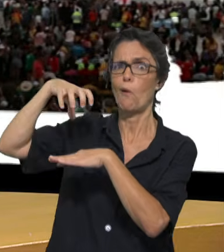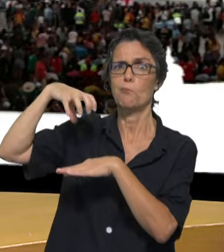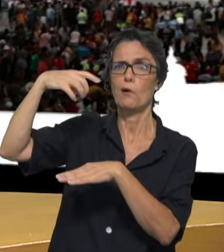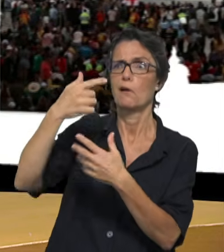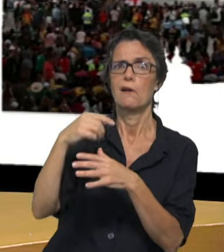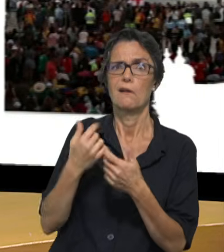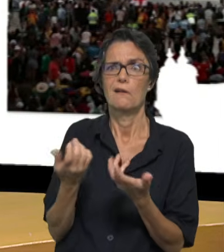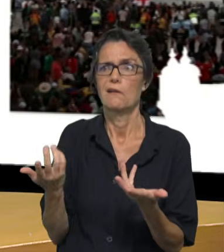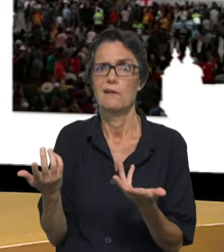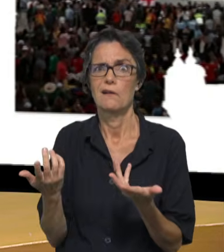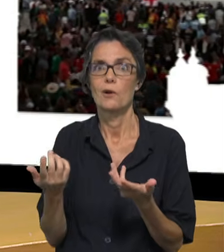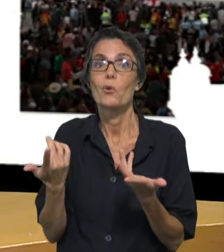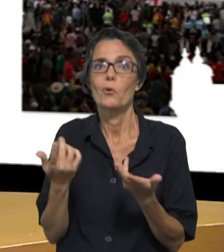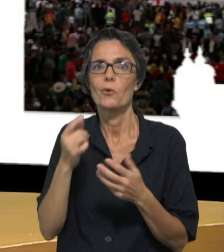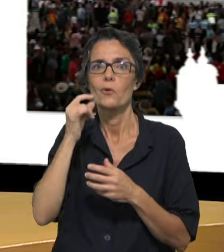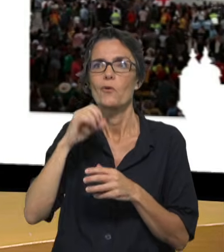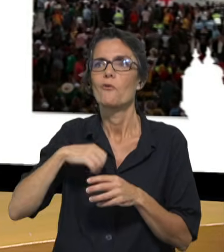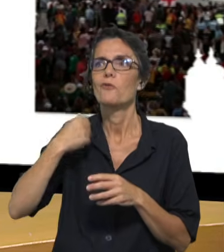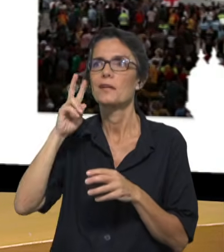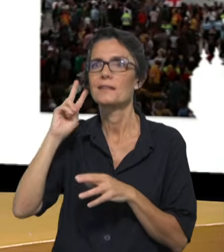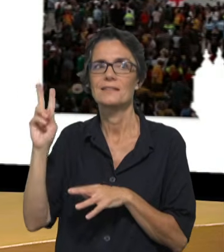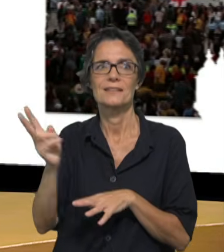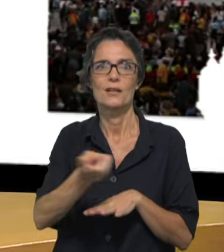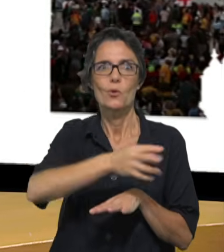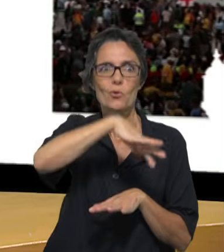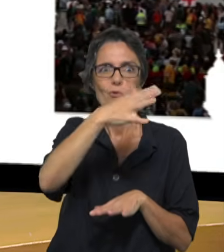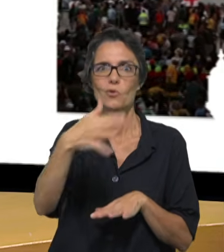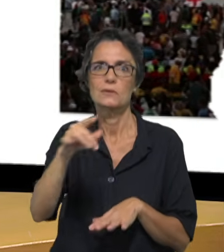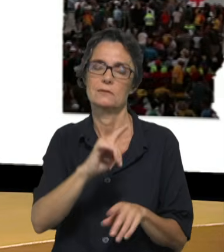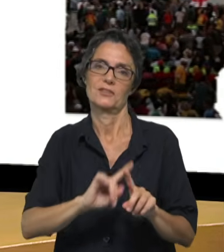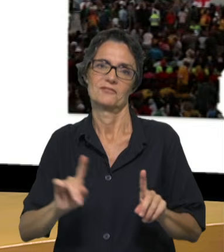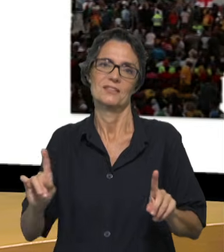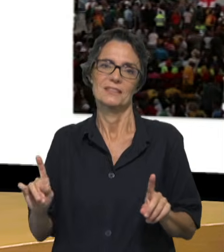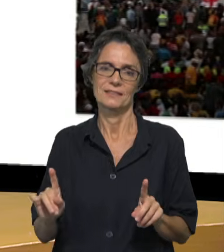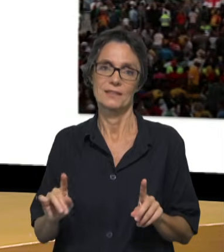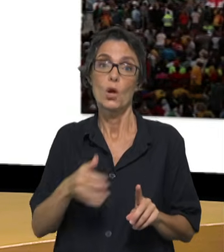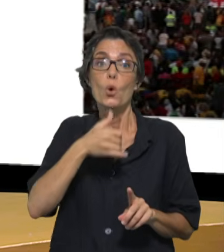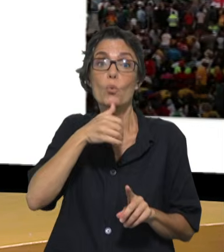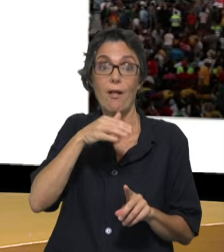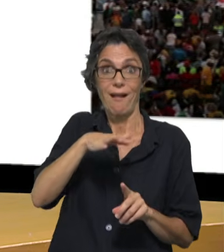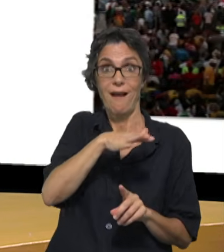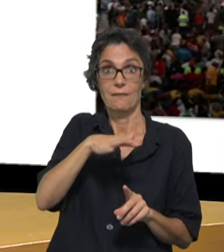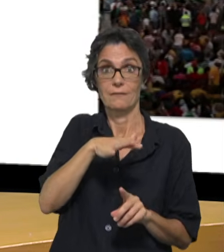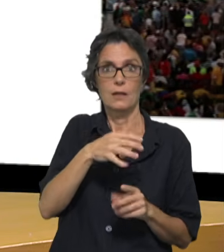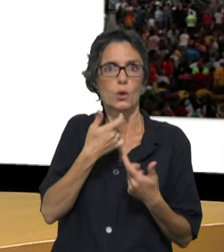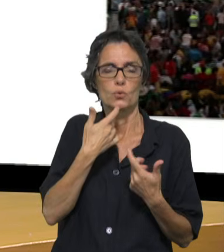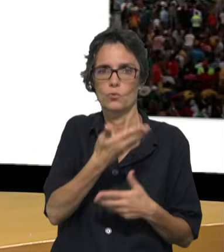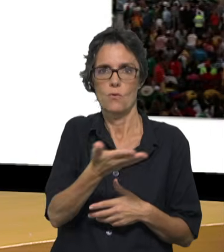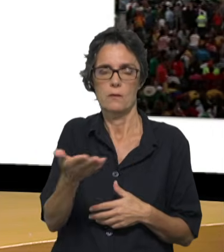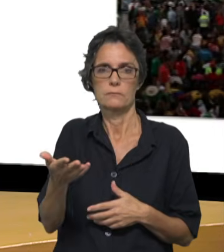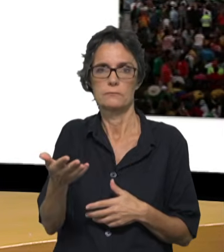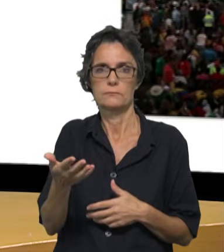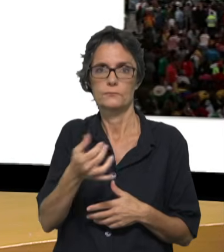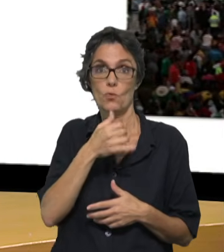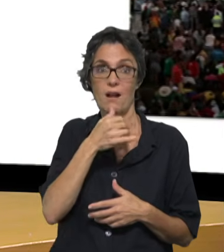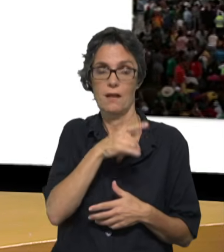com dunas e ambiente verde, isso tudo. No Algarve existe tudo. No Algarve existe tudo. Eu